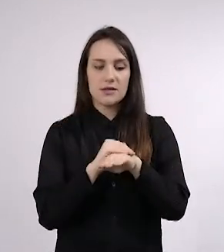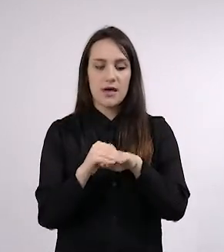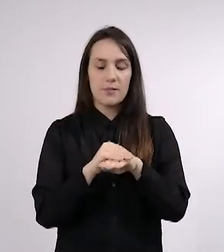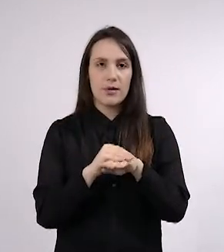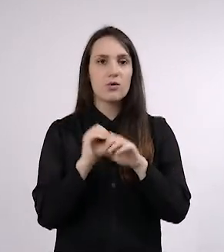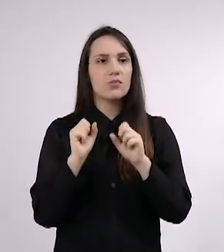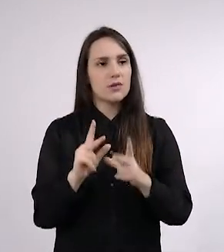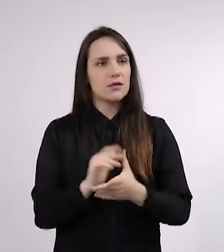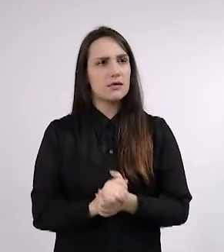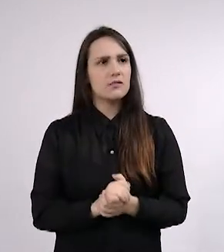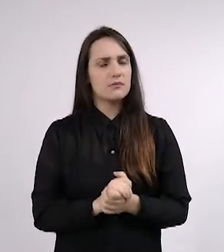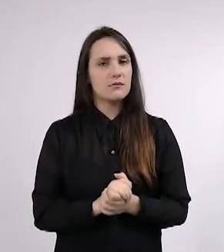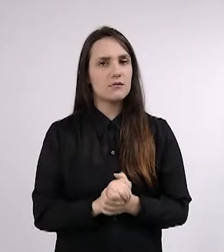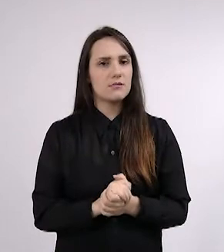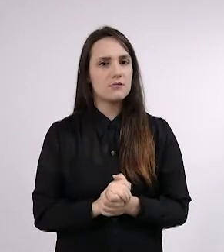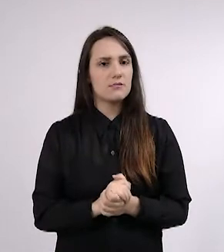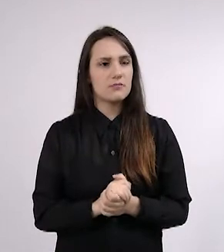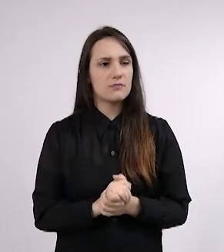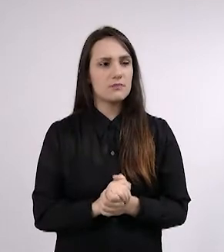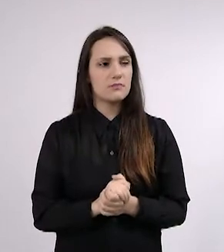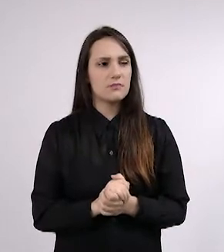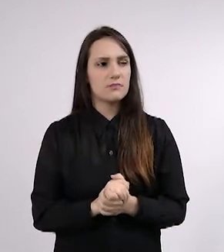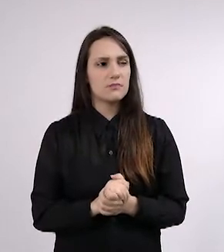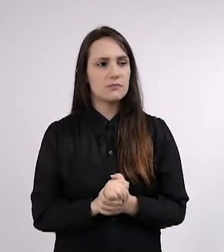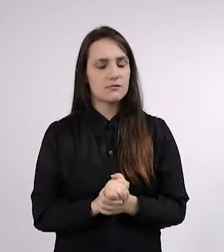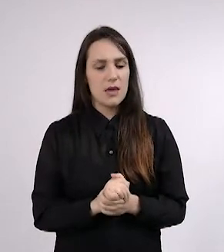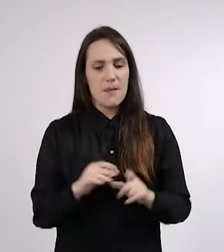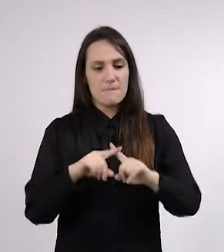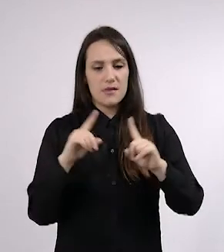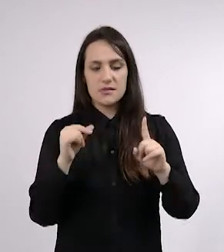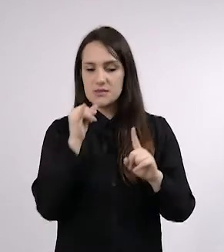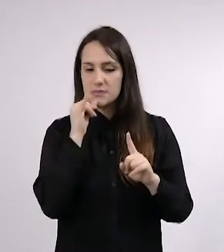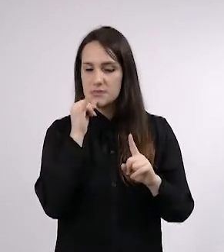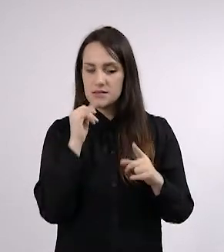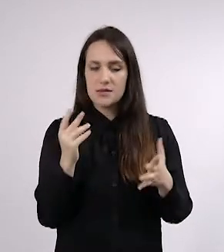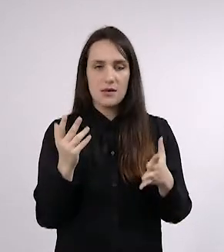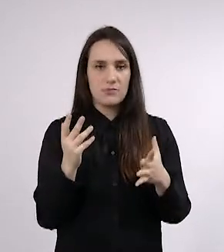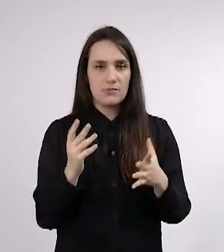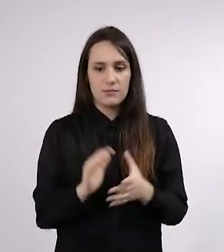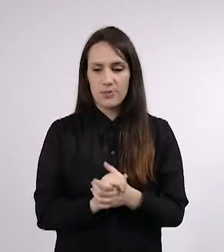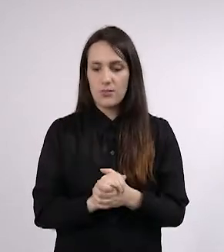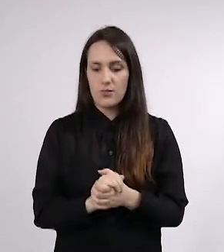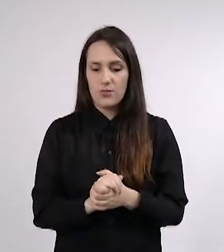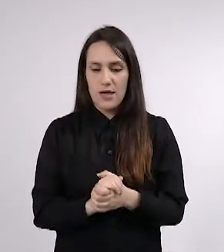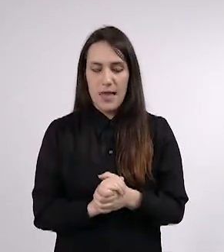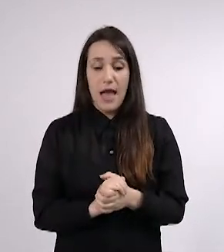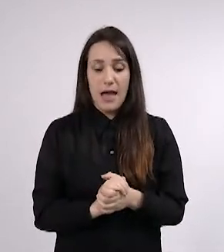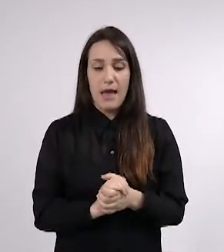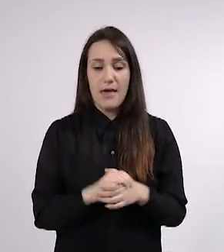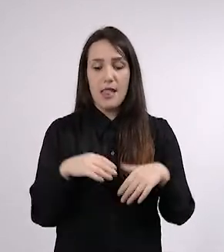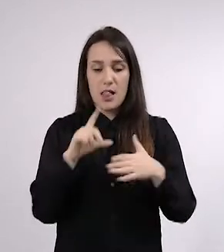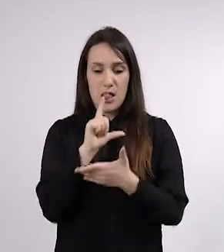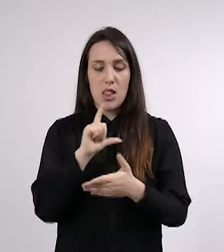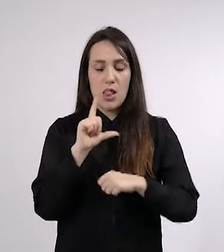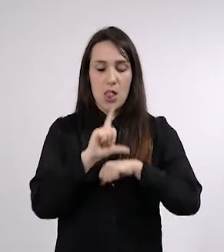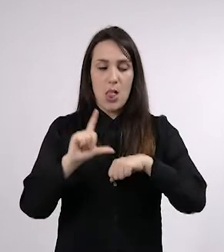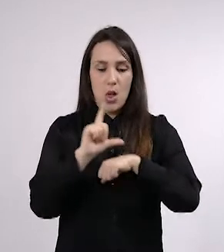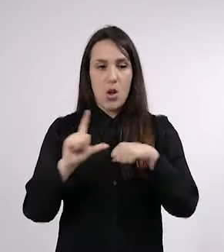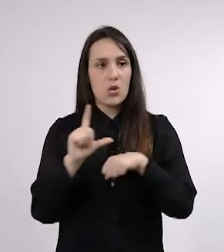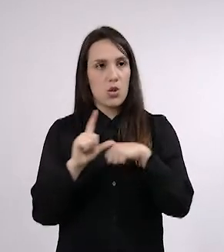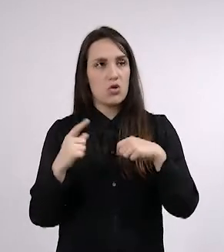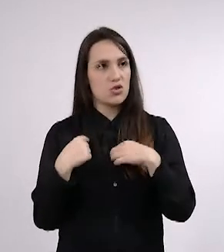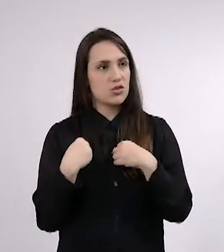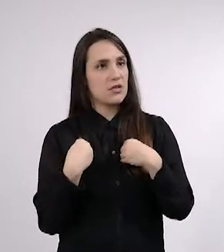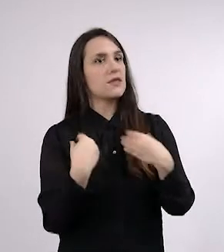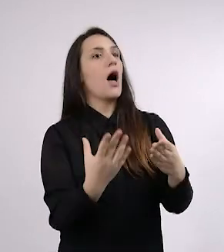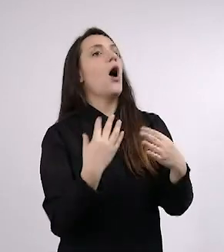se sai da loja e vai para casa, a pessoa experimenta, não serviu, devolve. Quer dizer, para mim foi a mesma coisa. Agora,